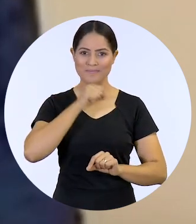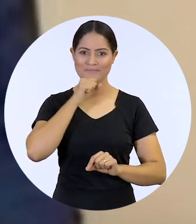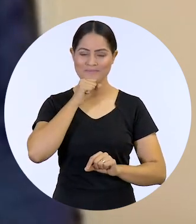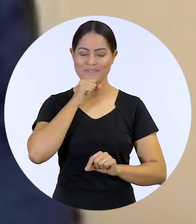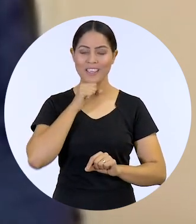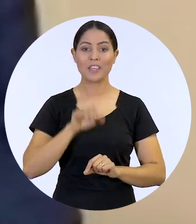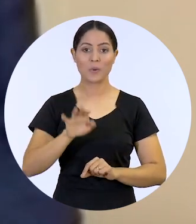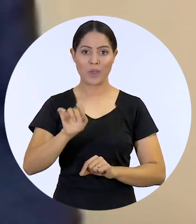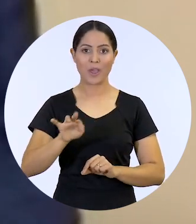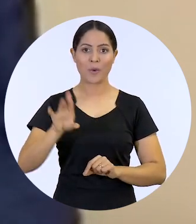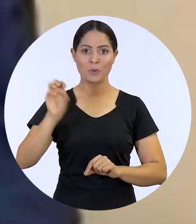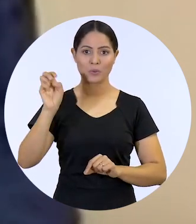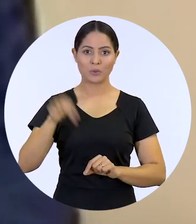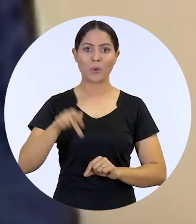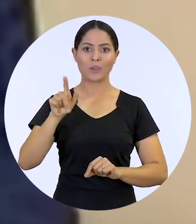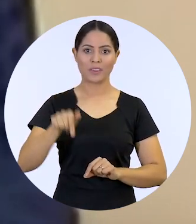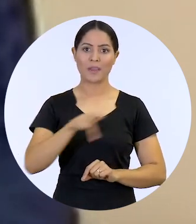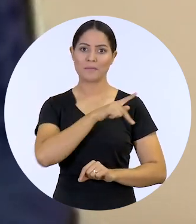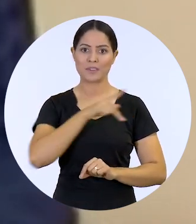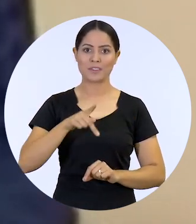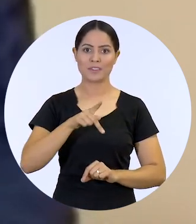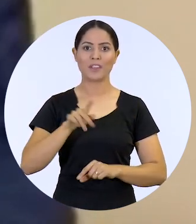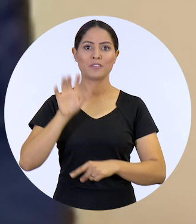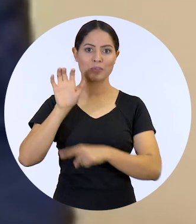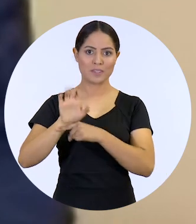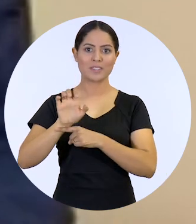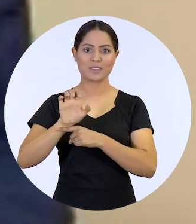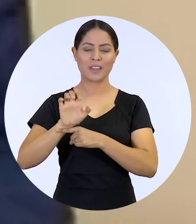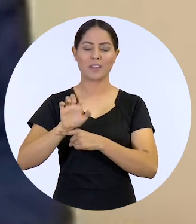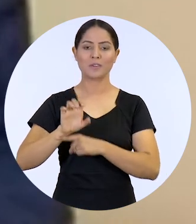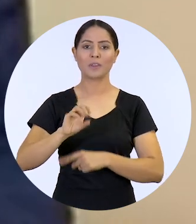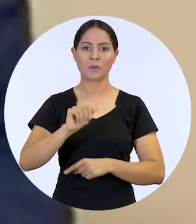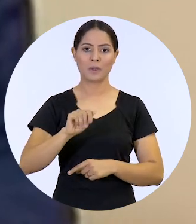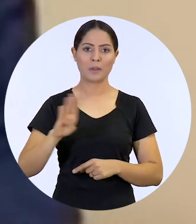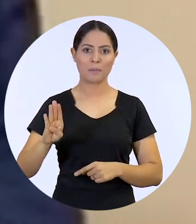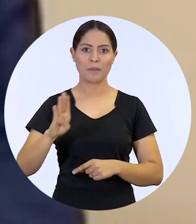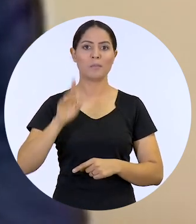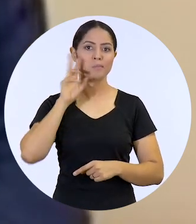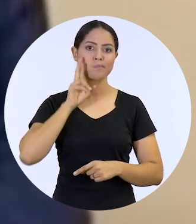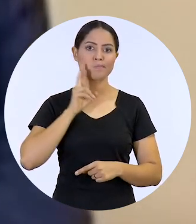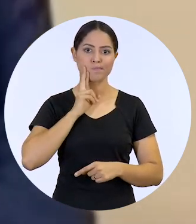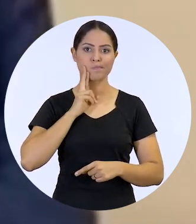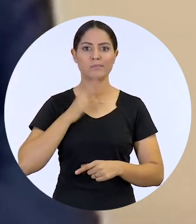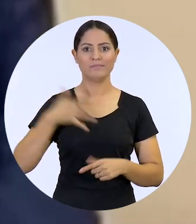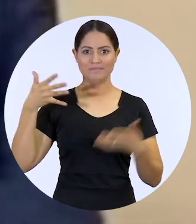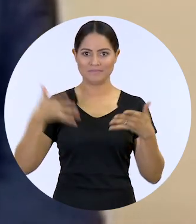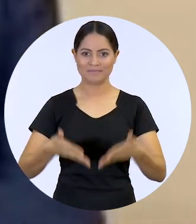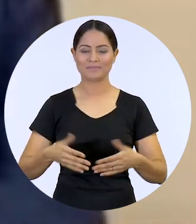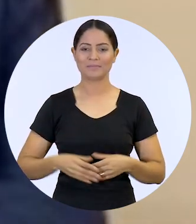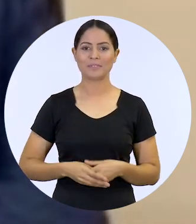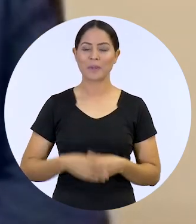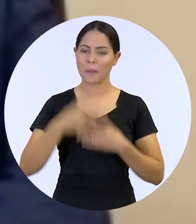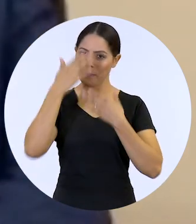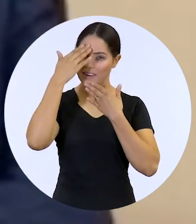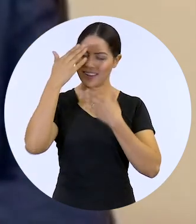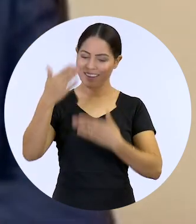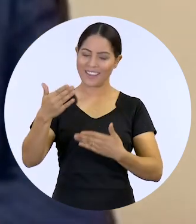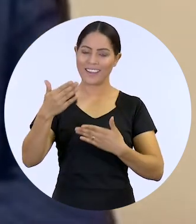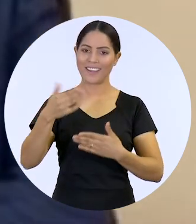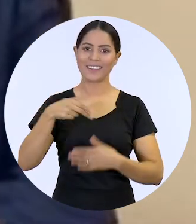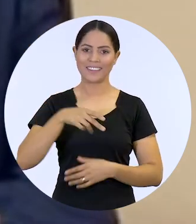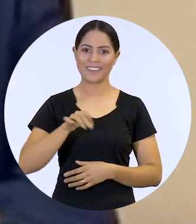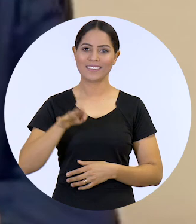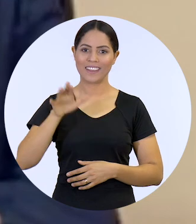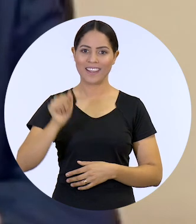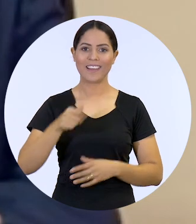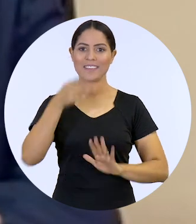OAB Rondônia. Muito obrigada, presidente, por participar conosco. Eu que agradeço, Natália, por estar no OAB Entrevista, por poder falar